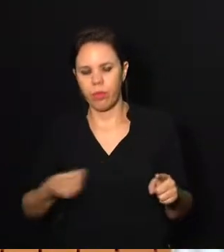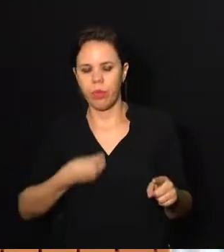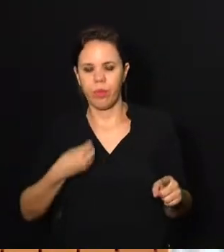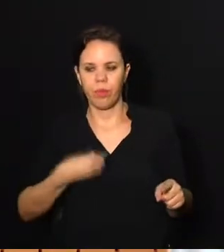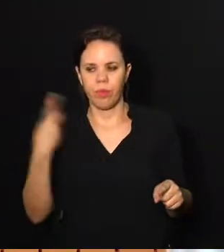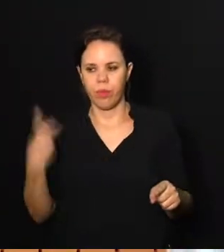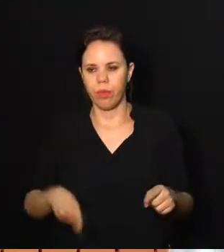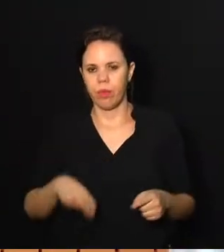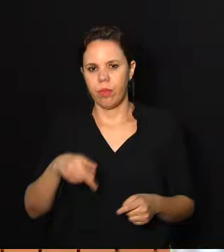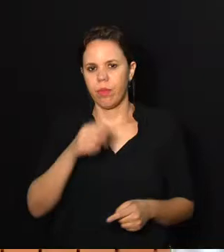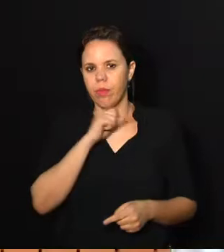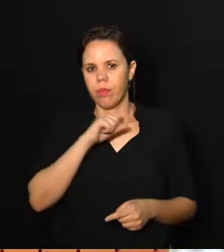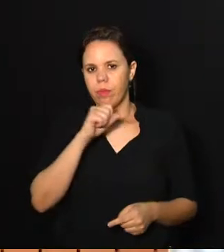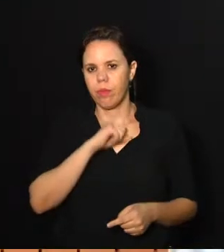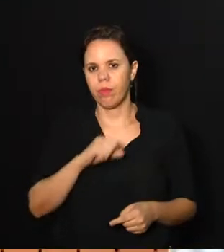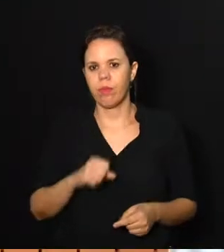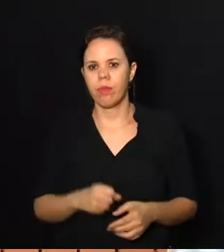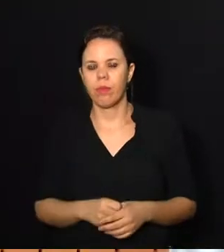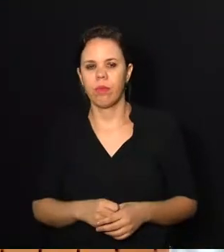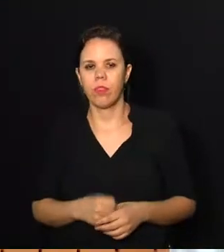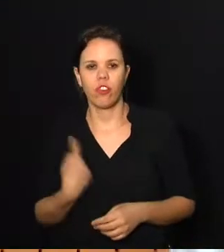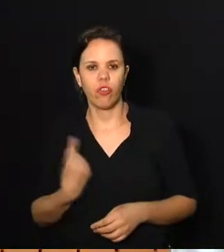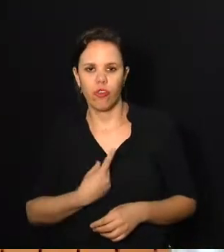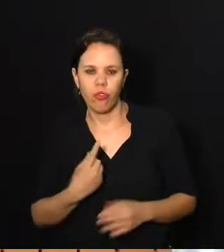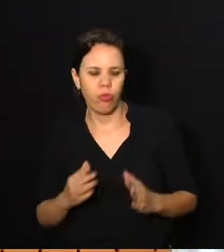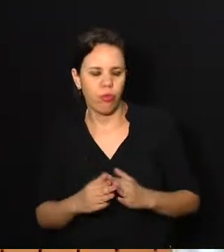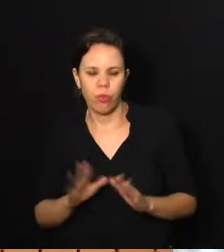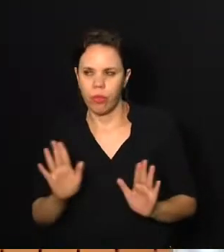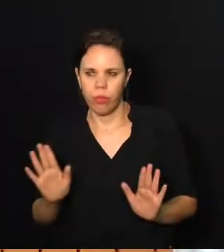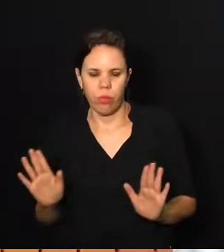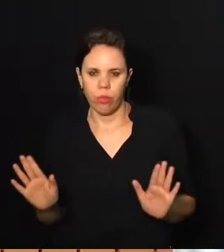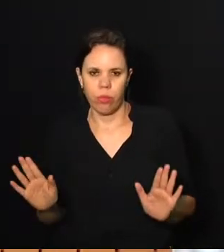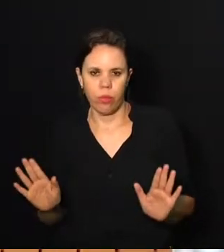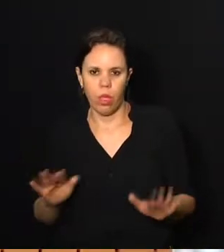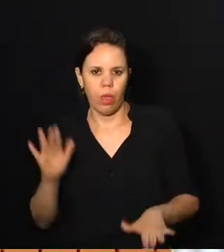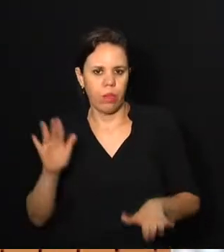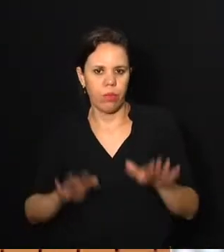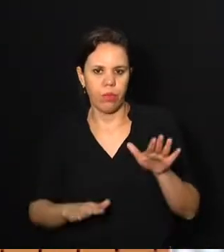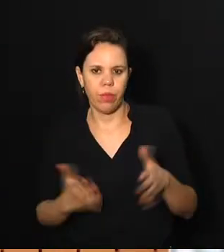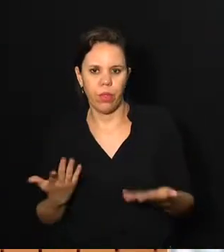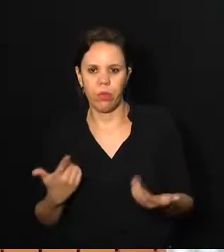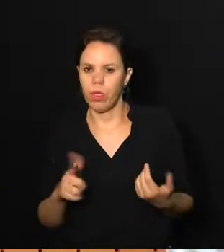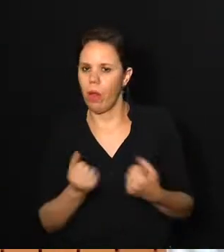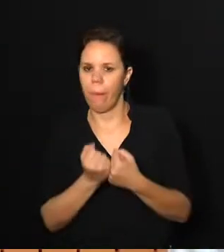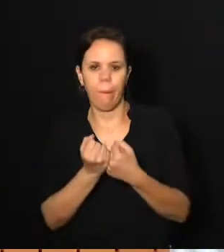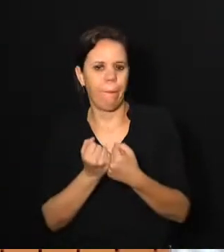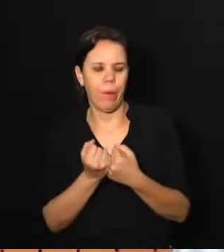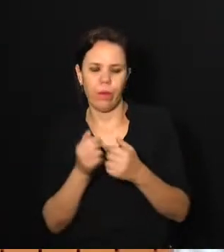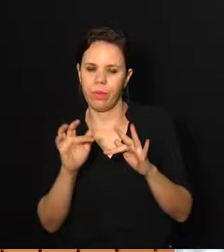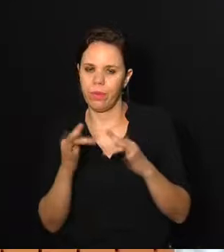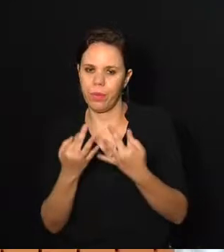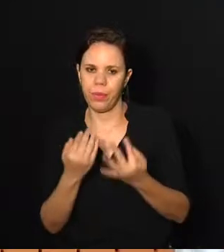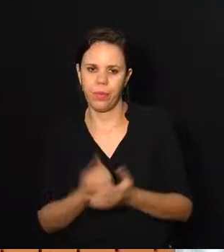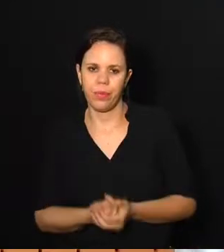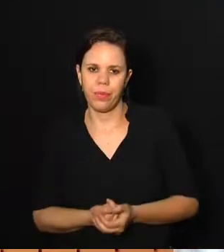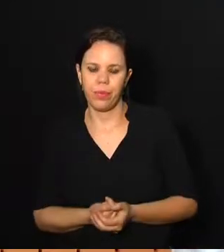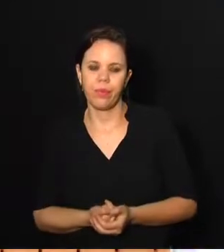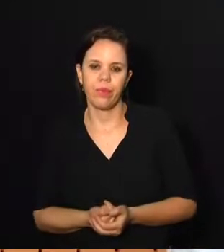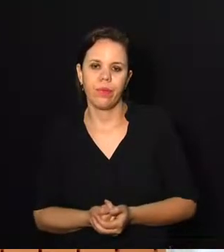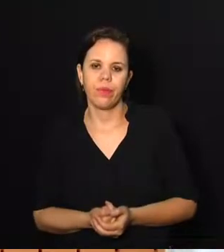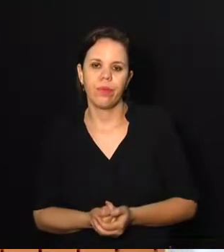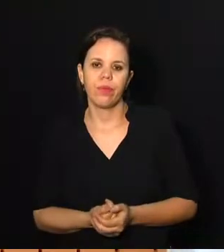dele, e o idoso sozinho na casa dele, né, muitas vezes sem um apoio da família,